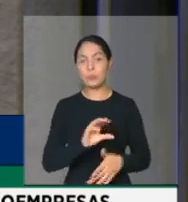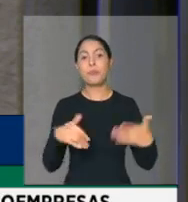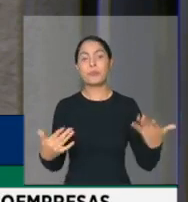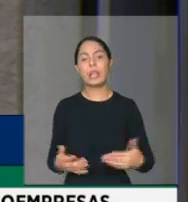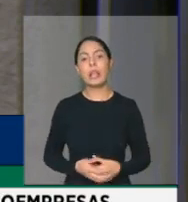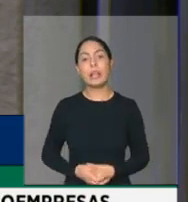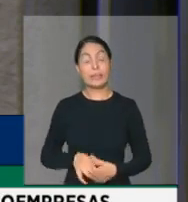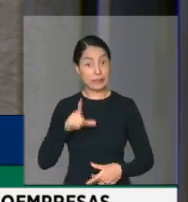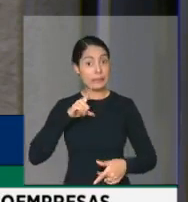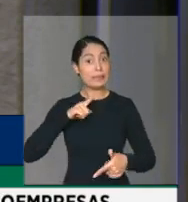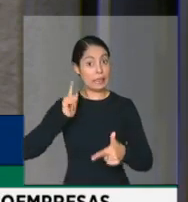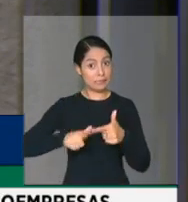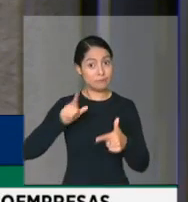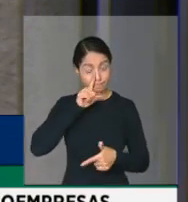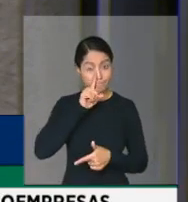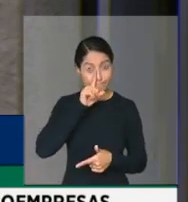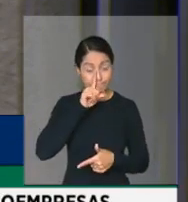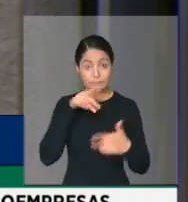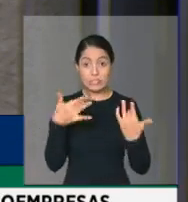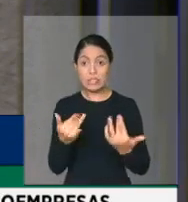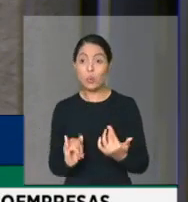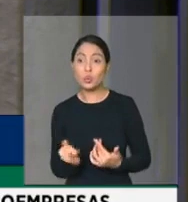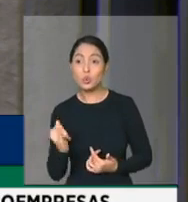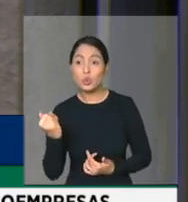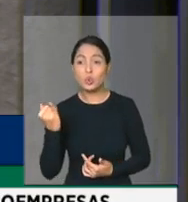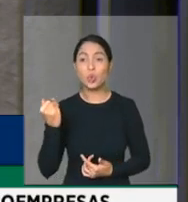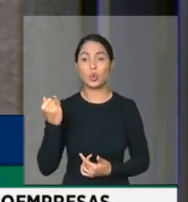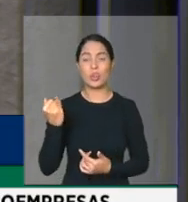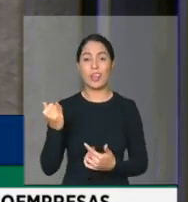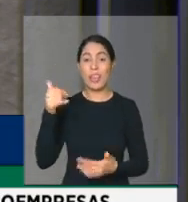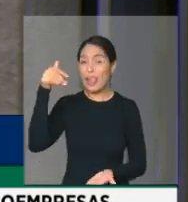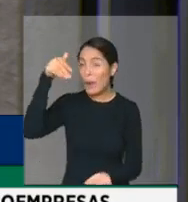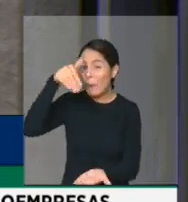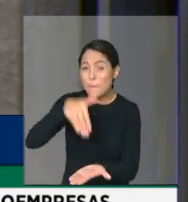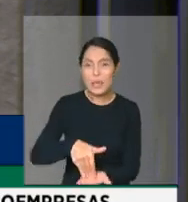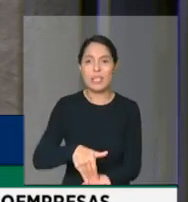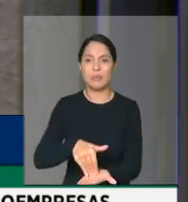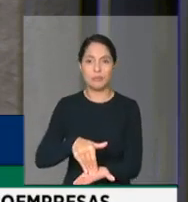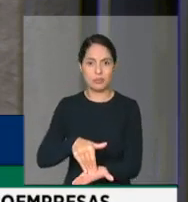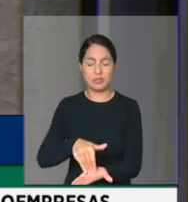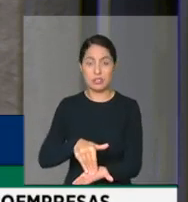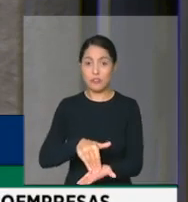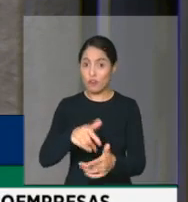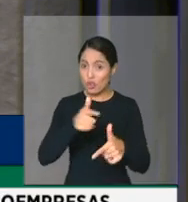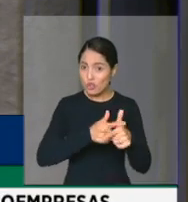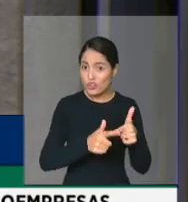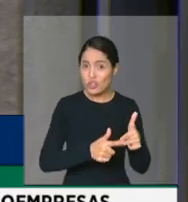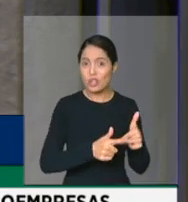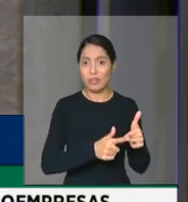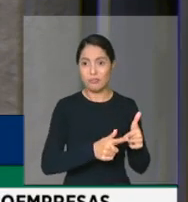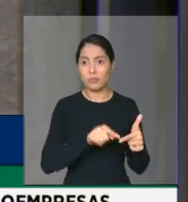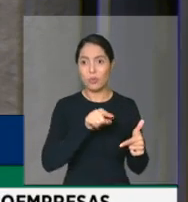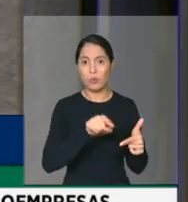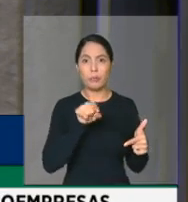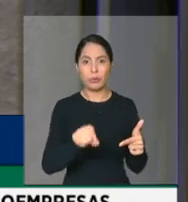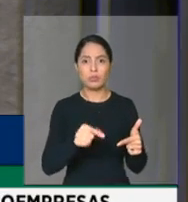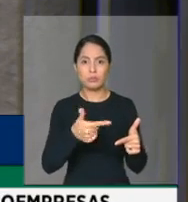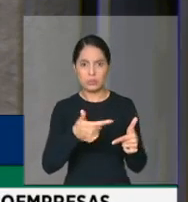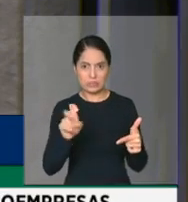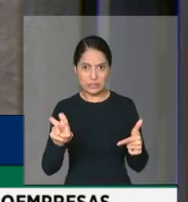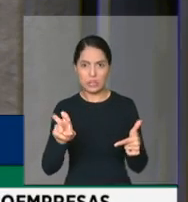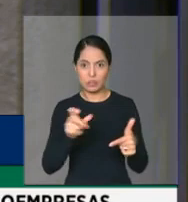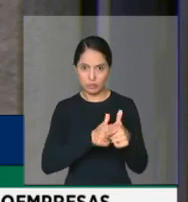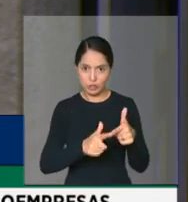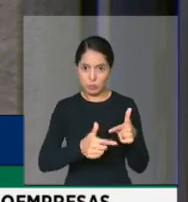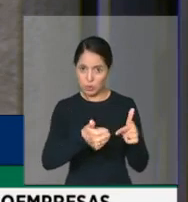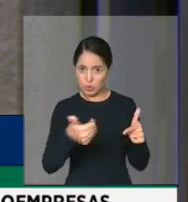de se ter o mínimo ali de juro, isso é o mínimo mesmo, se pegarem 1,25, dividirem por 12 meses, vocês vão ver qual é o tamanho do juro,